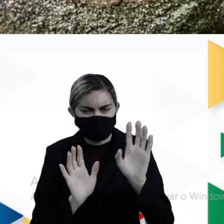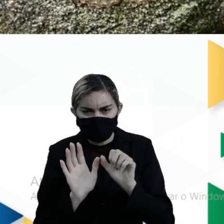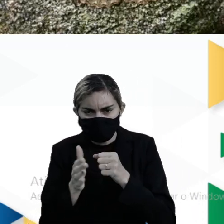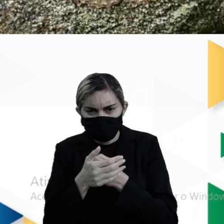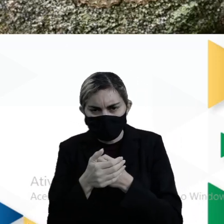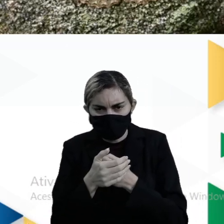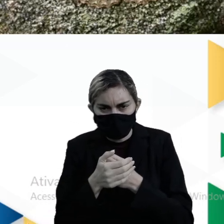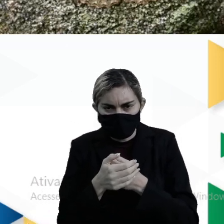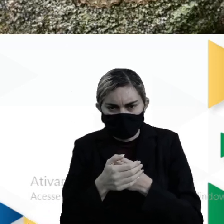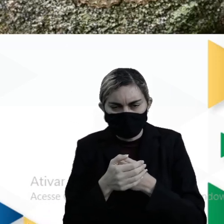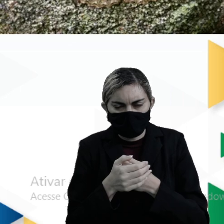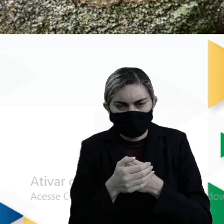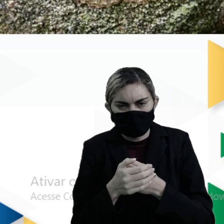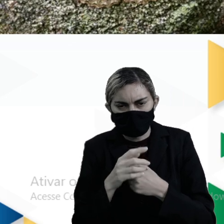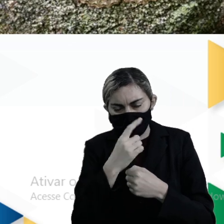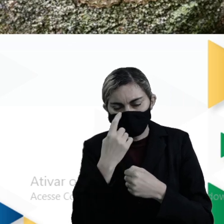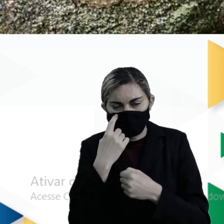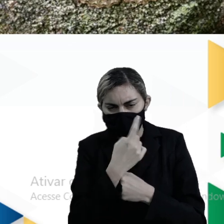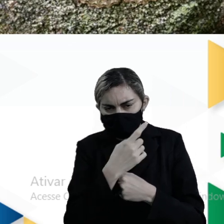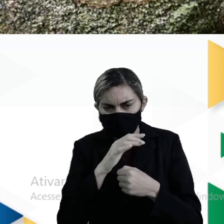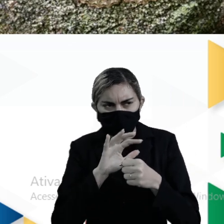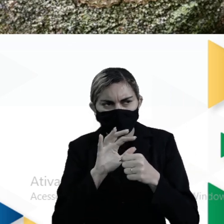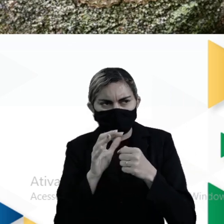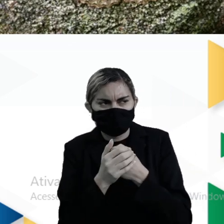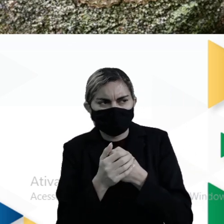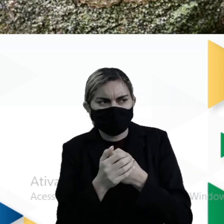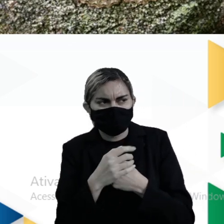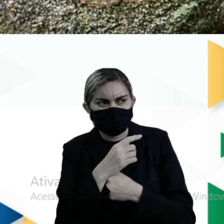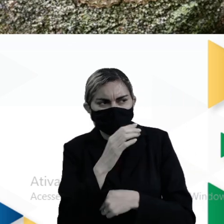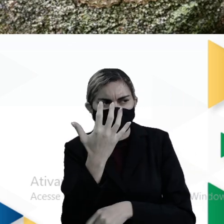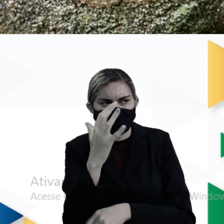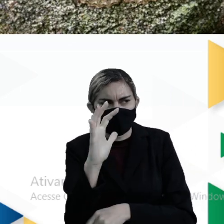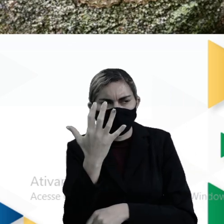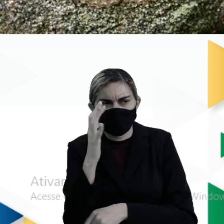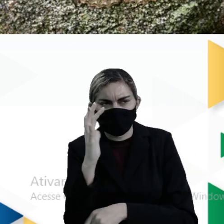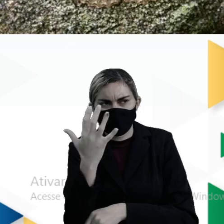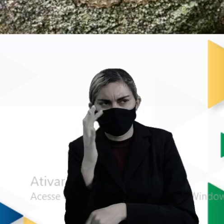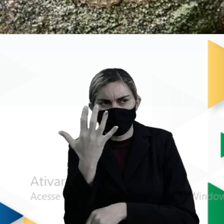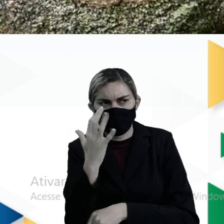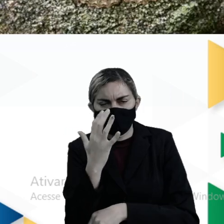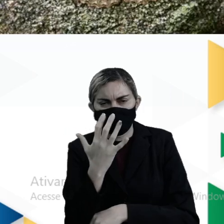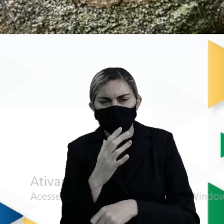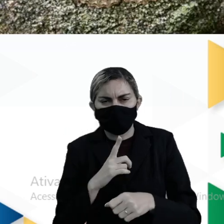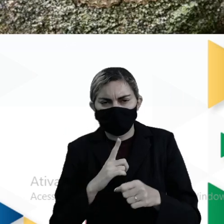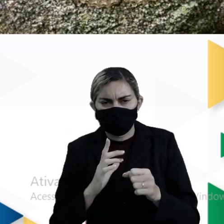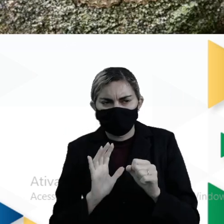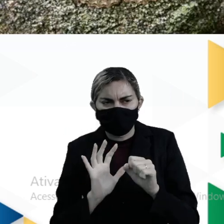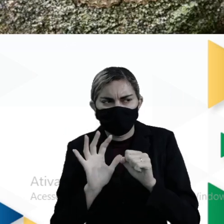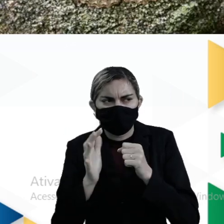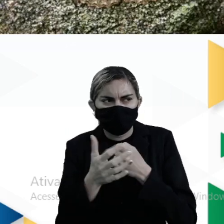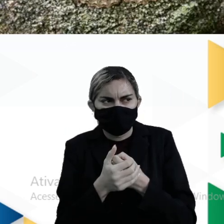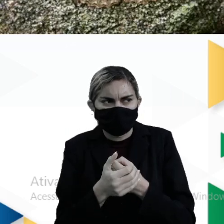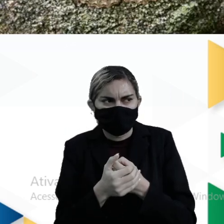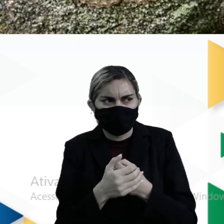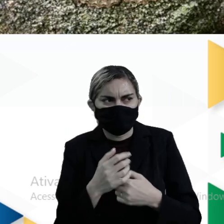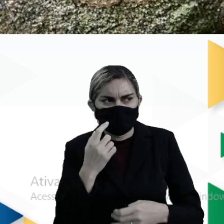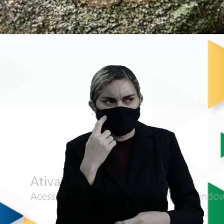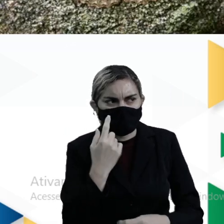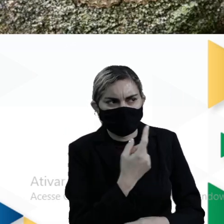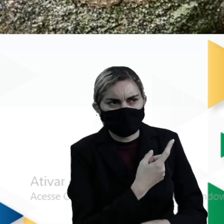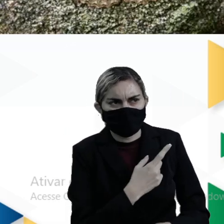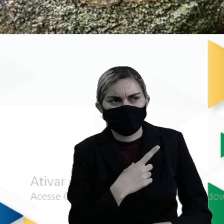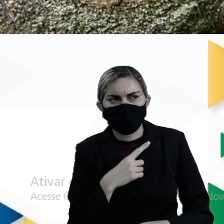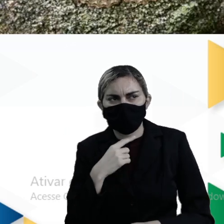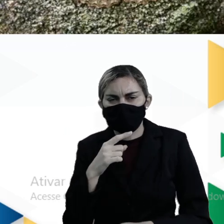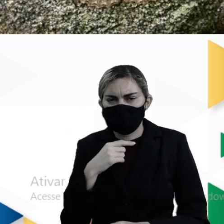observar, aí a gente tem uma árvore, né? E nessa árvore você vai ver uma mariposa. Mas se você